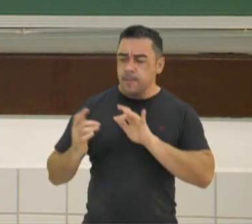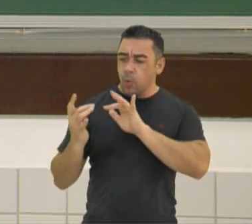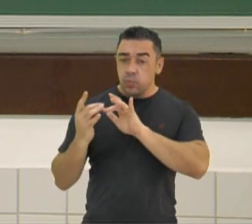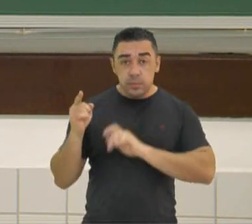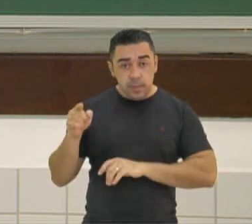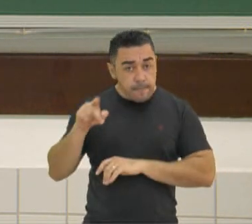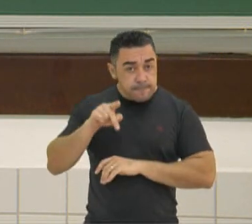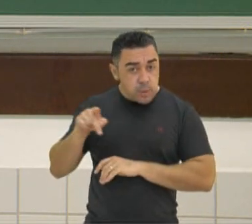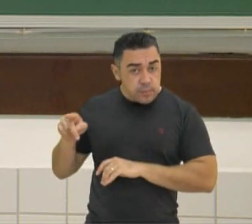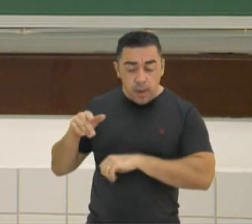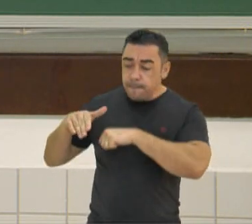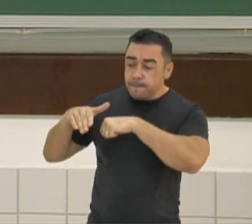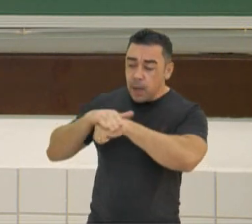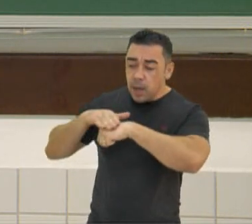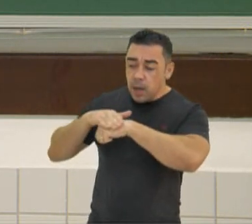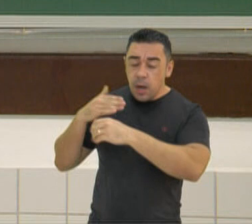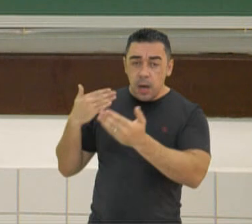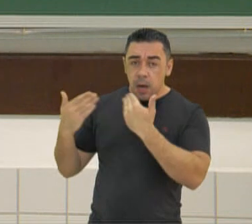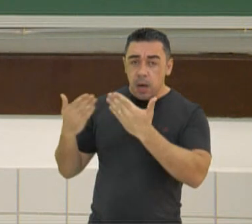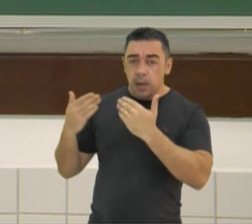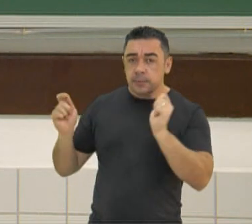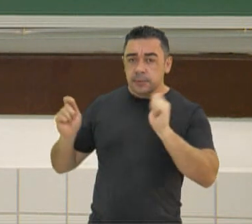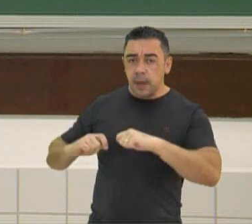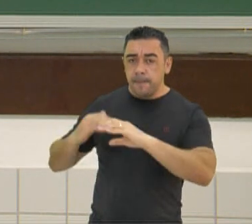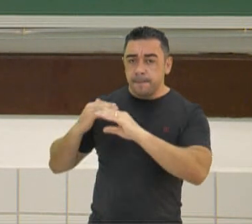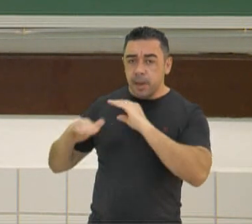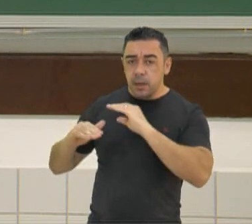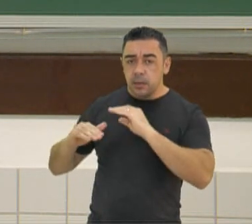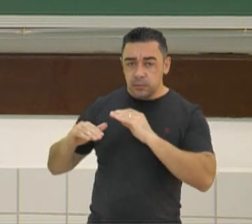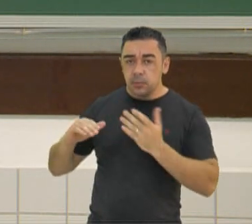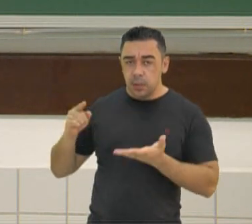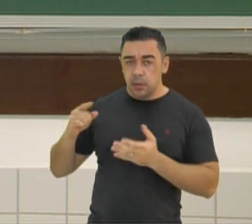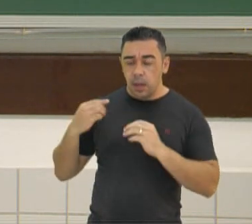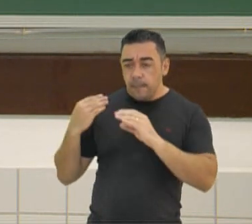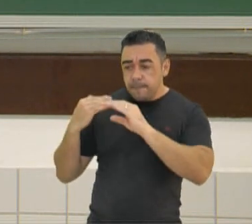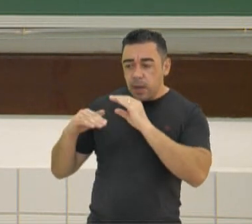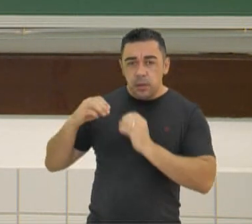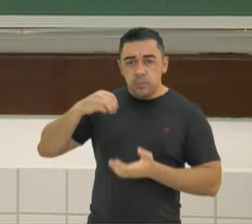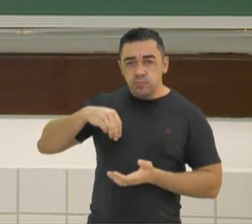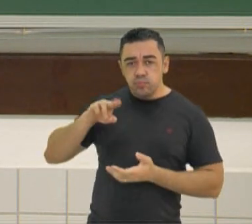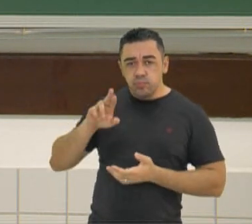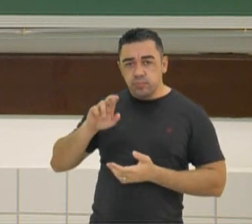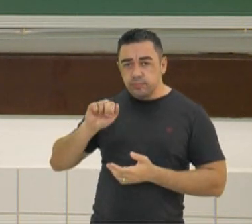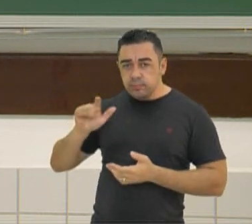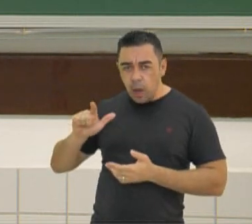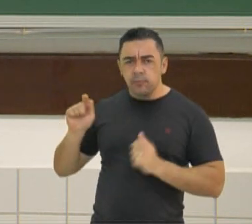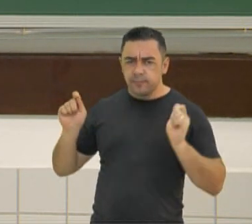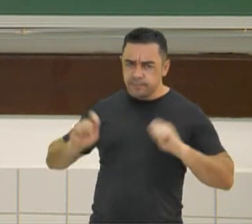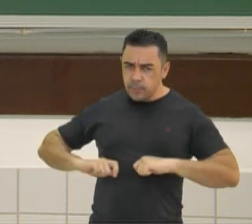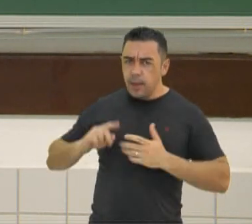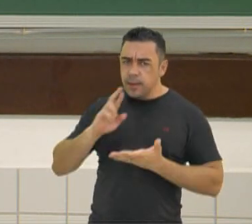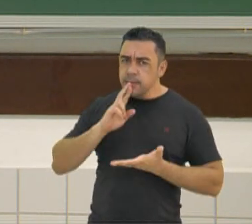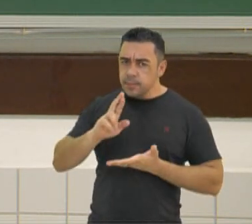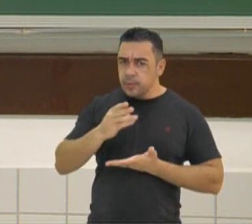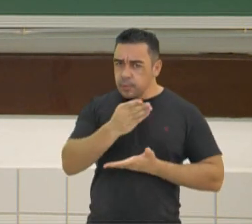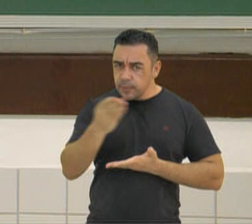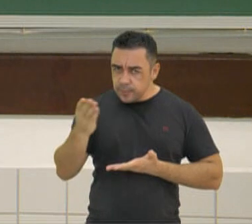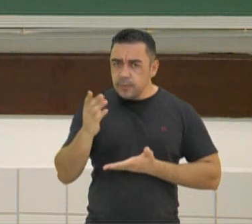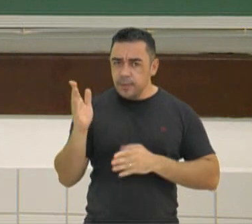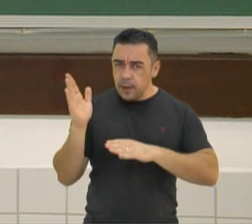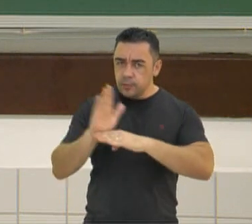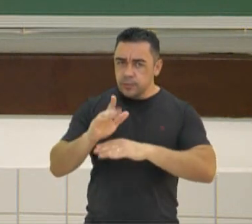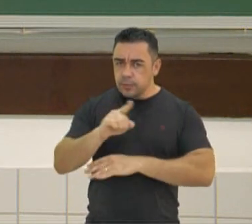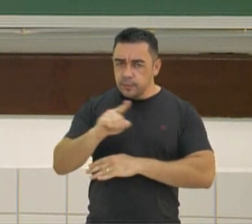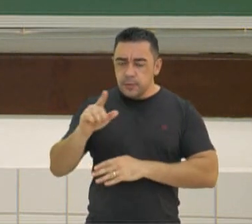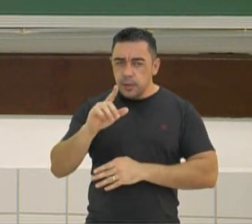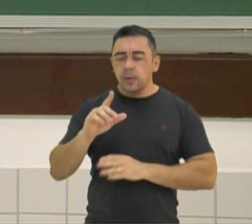com o seu professor da sua escola. Posta uma mensagem no mural lá da turma, com certeza ele vai estar te respondendo e te auxiliando aí para entender o